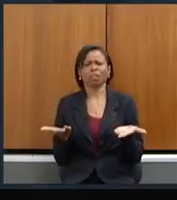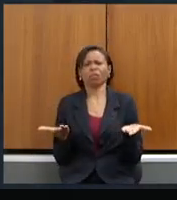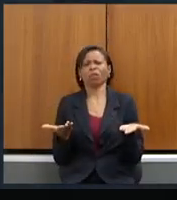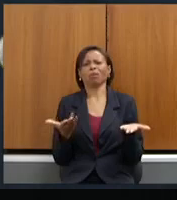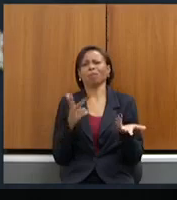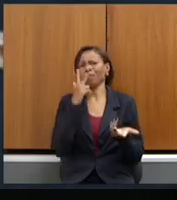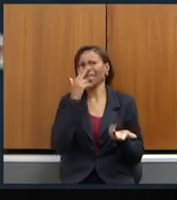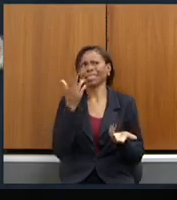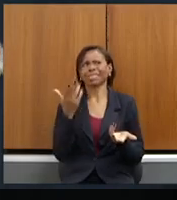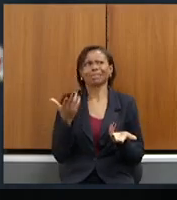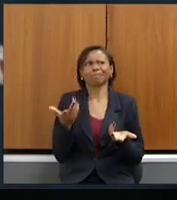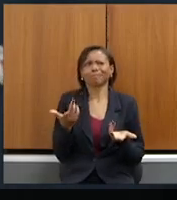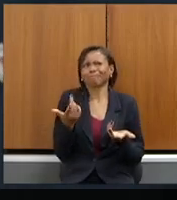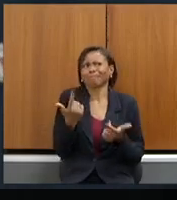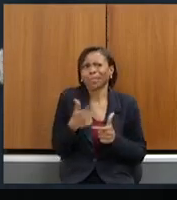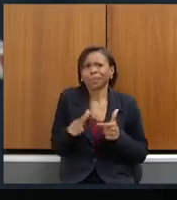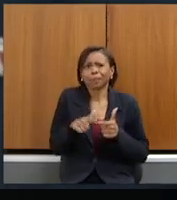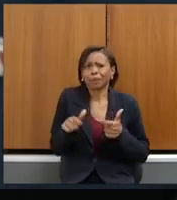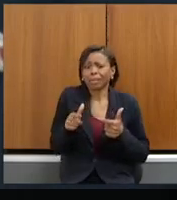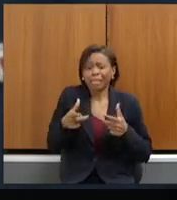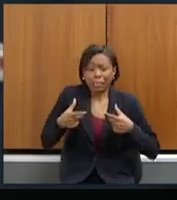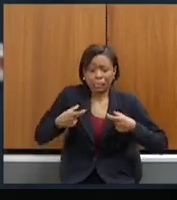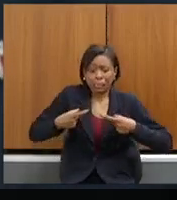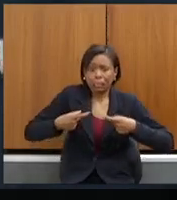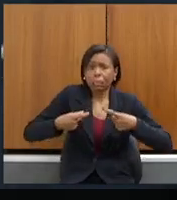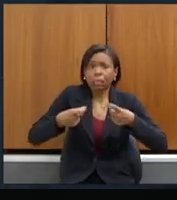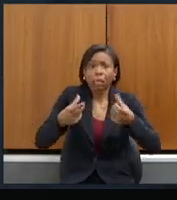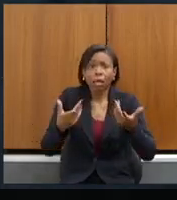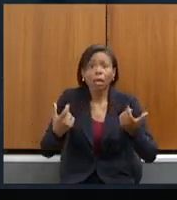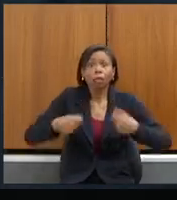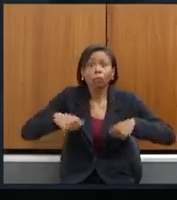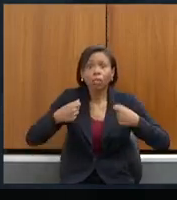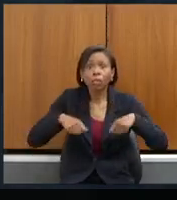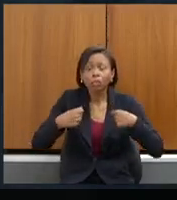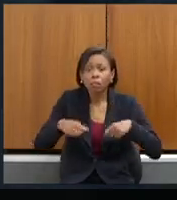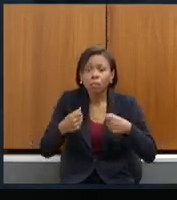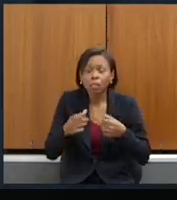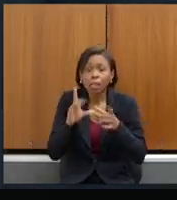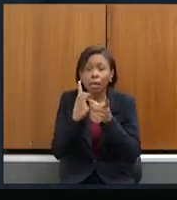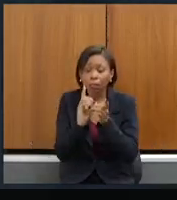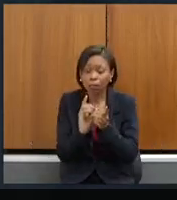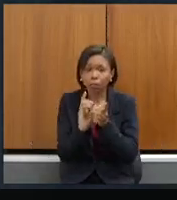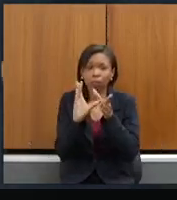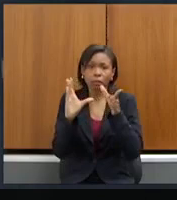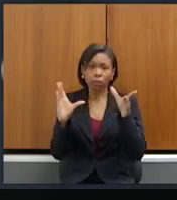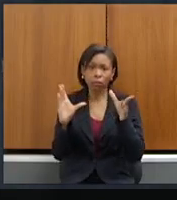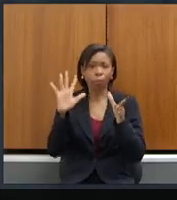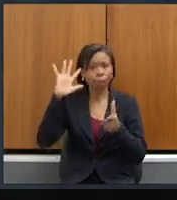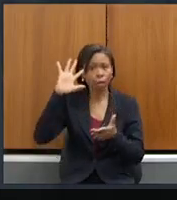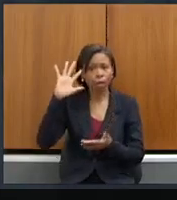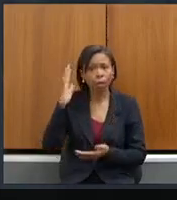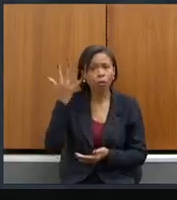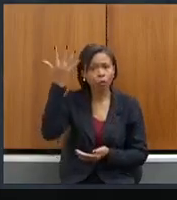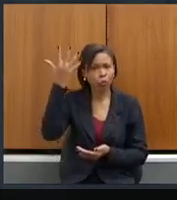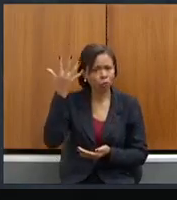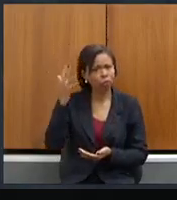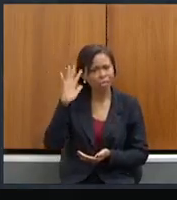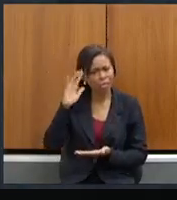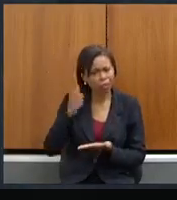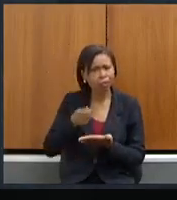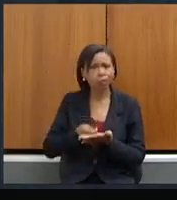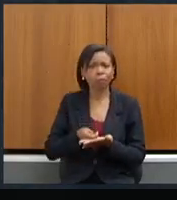guerra de gestão e essa hora nós usamos da democracia do bom sentido para solução e